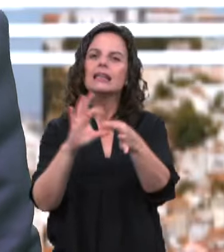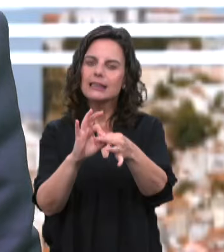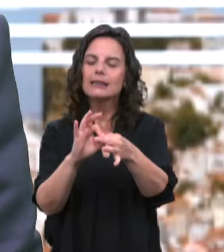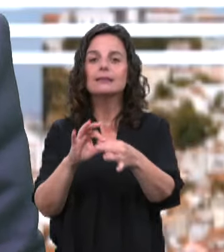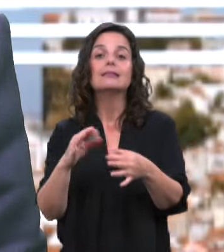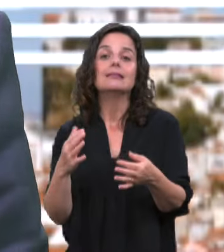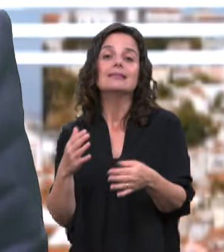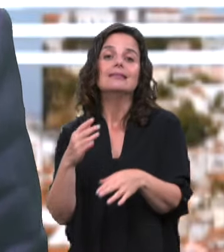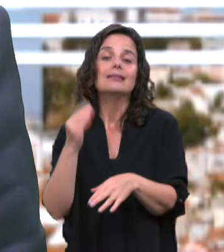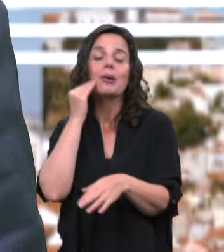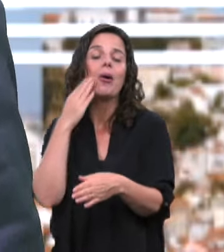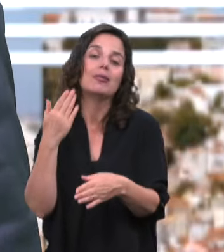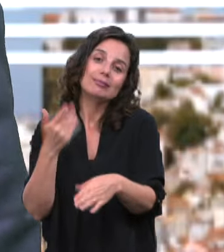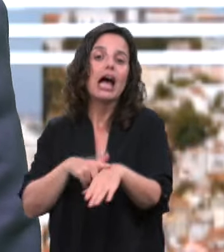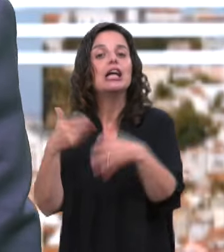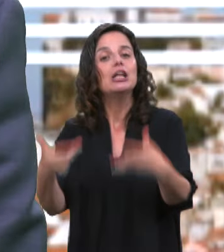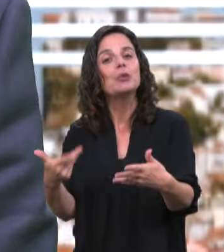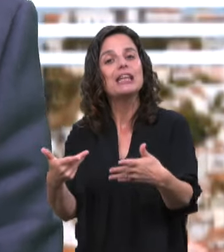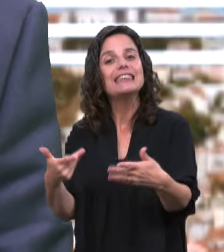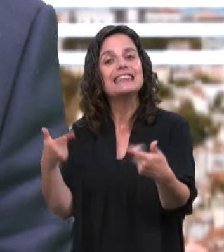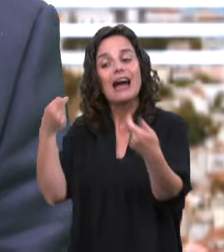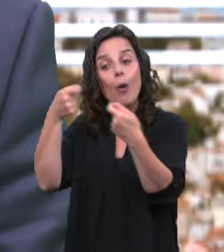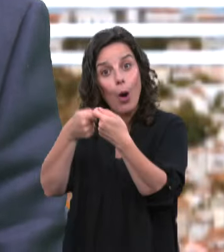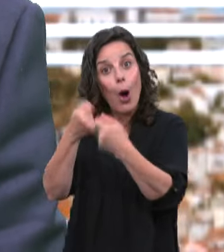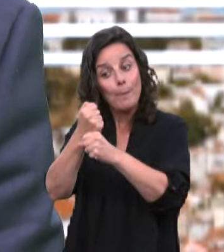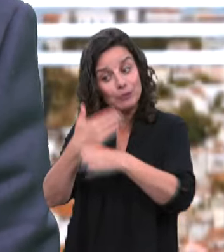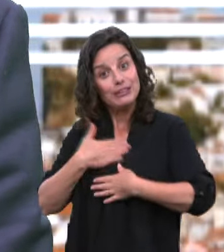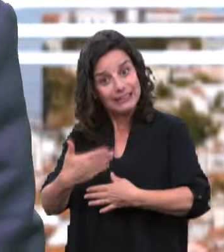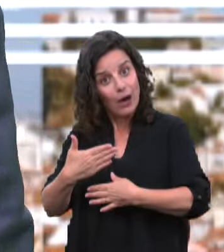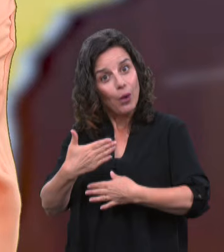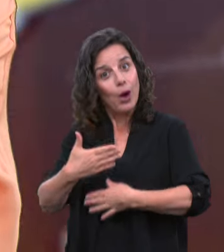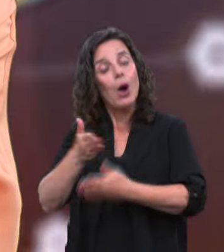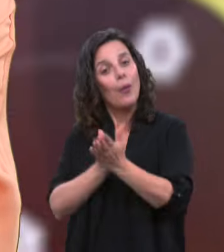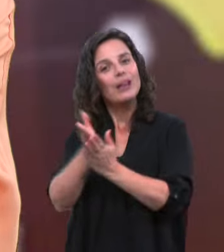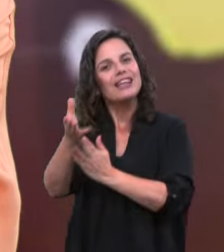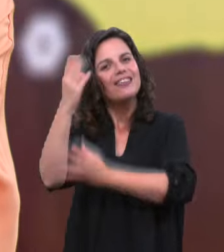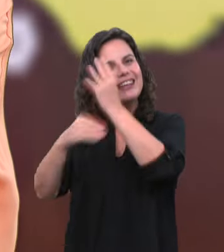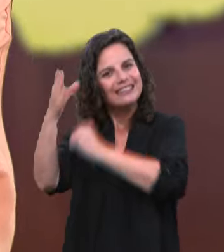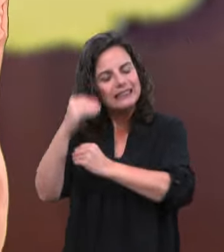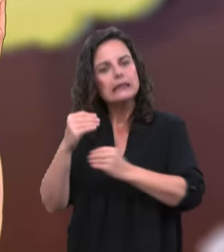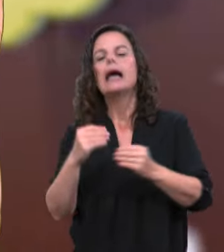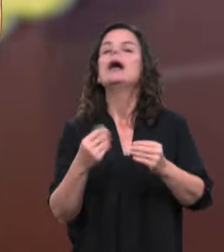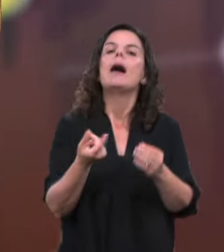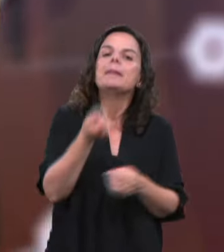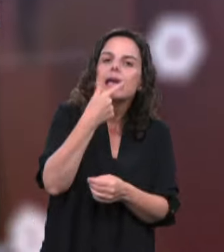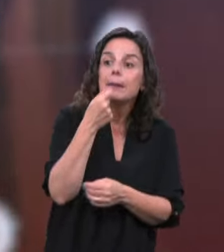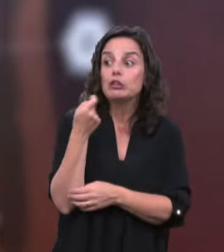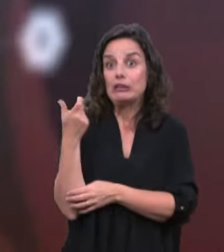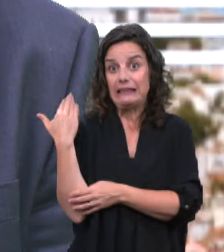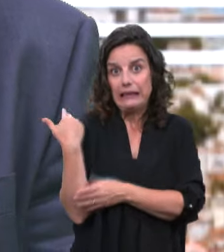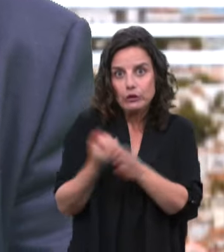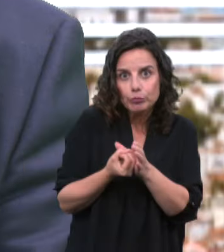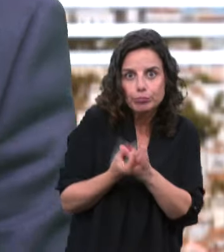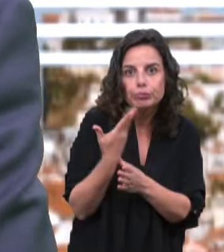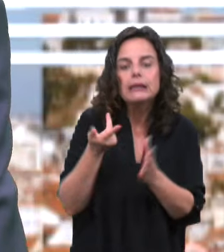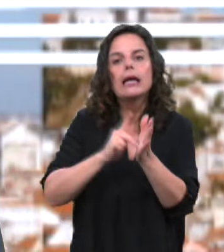com a atualização profissional contínua, que estes medicamentos são muito recentes, com tecnologias novas, e muitos dos